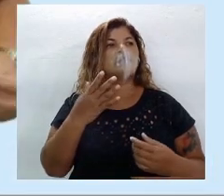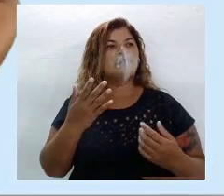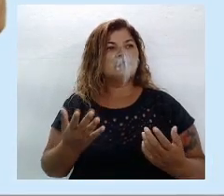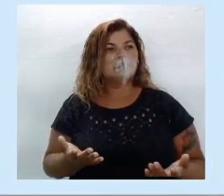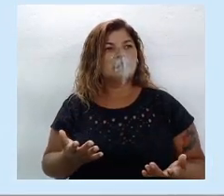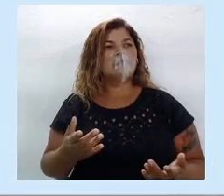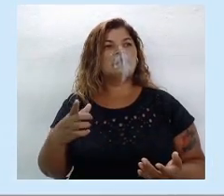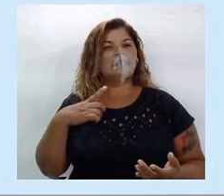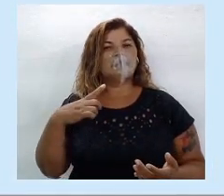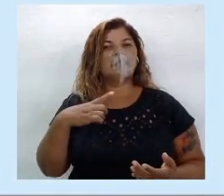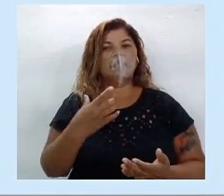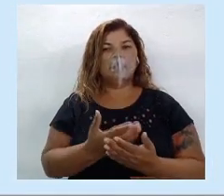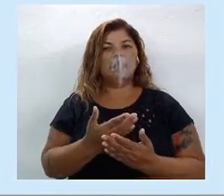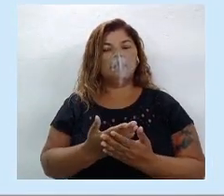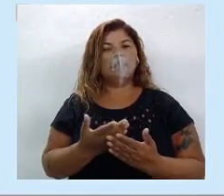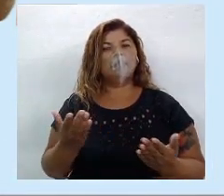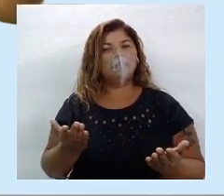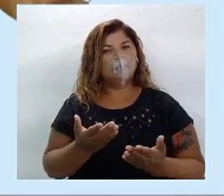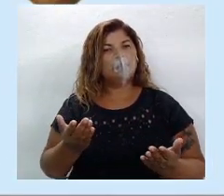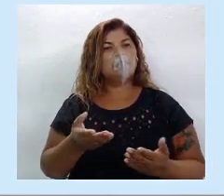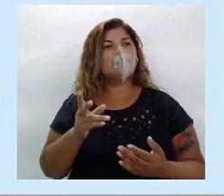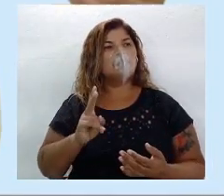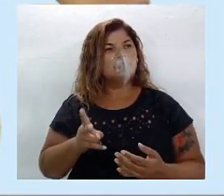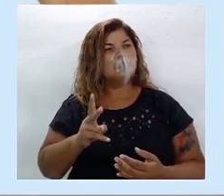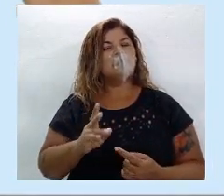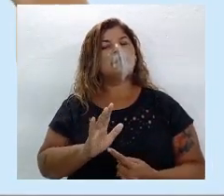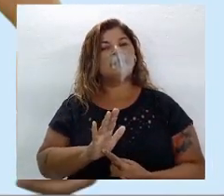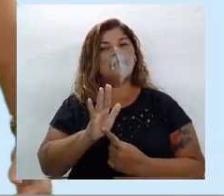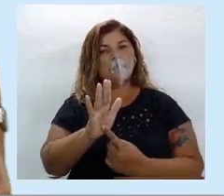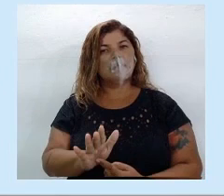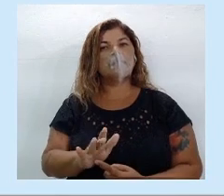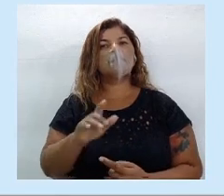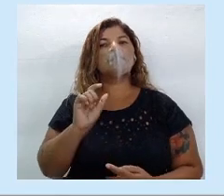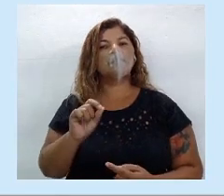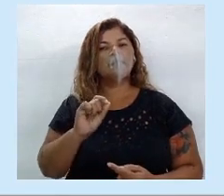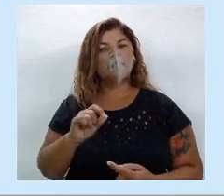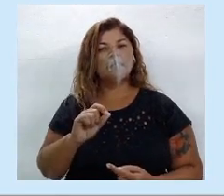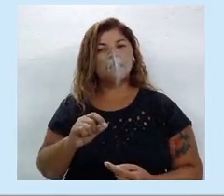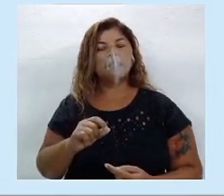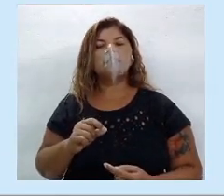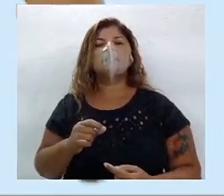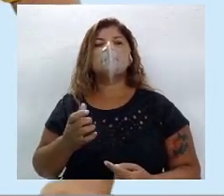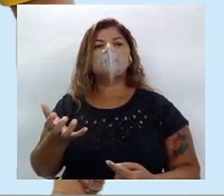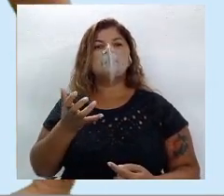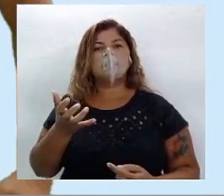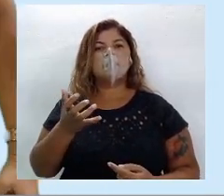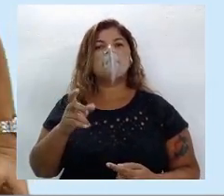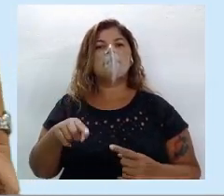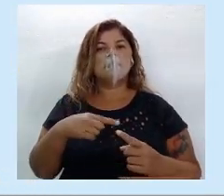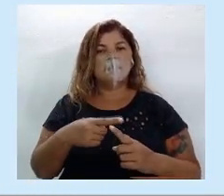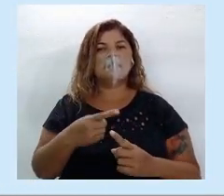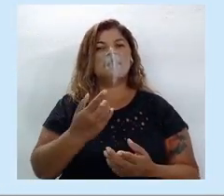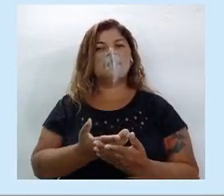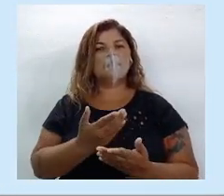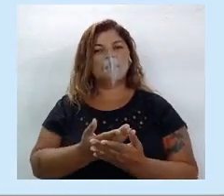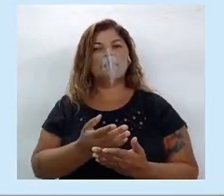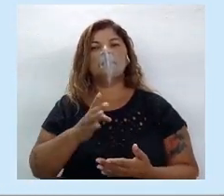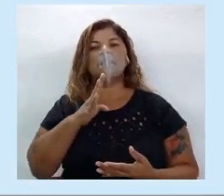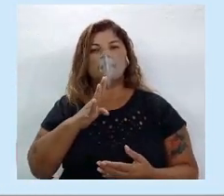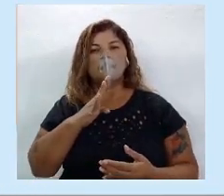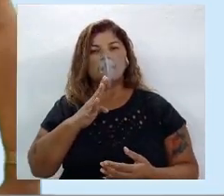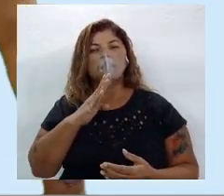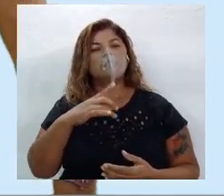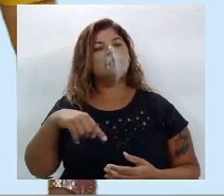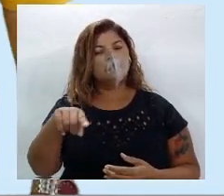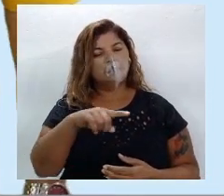Claro que a nossa aula de hoje está sempre dando a vocês o quê? Um gostinho de quero mais, eu quero estudar mais, quero conhecer.